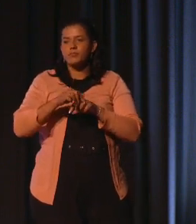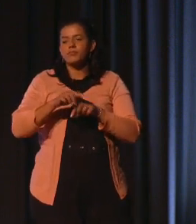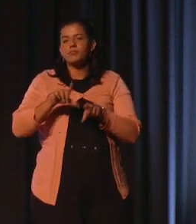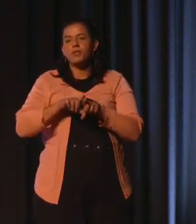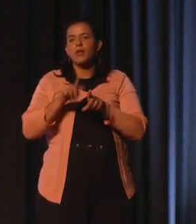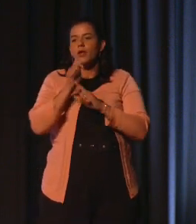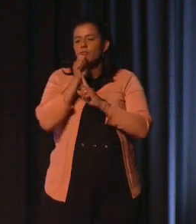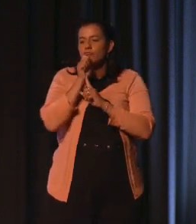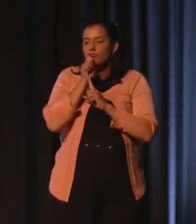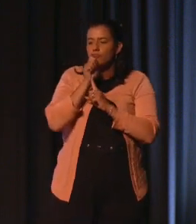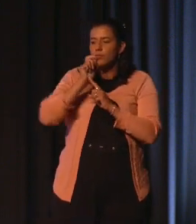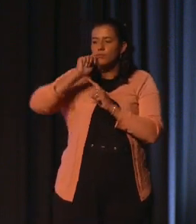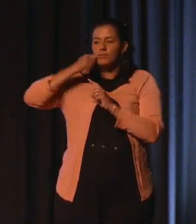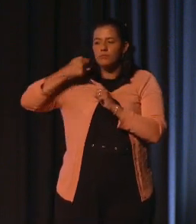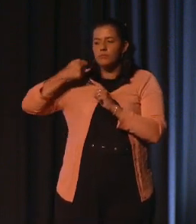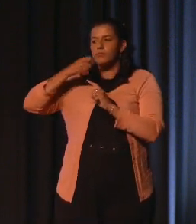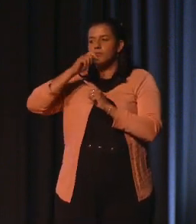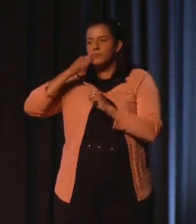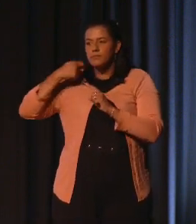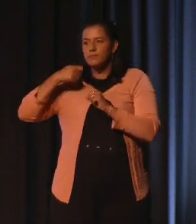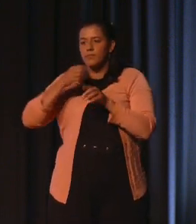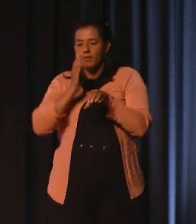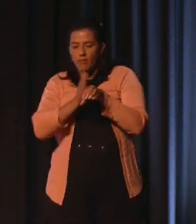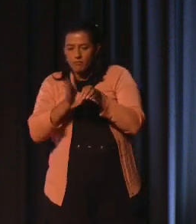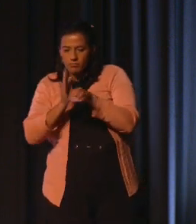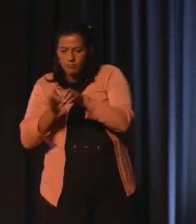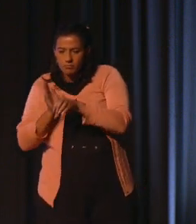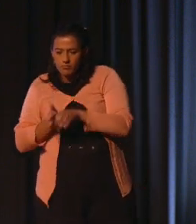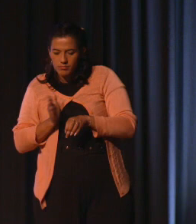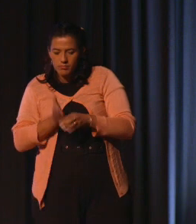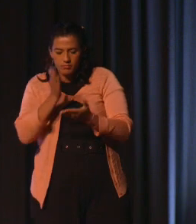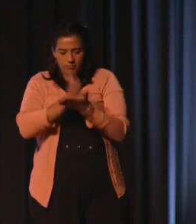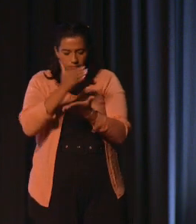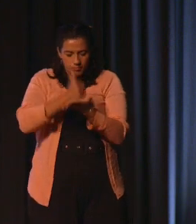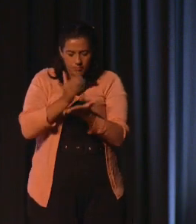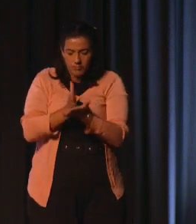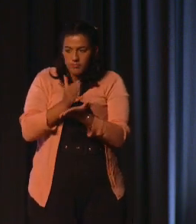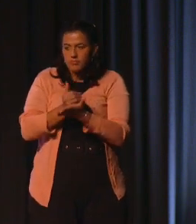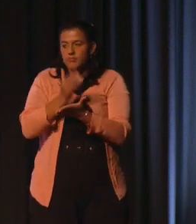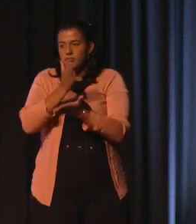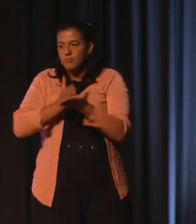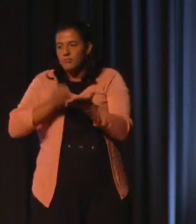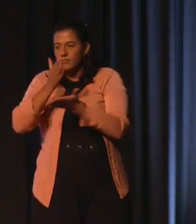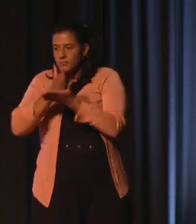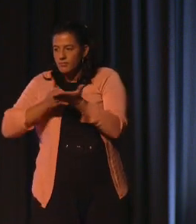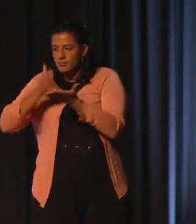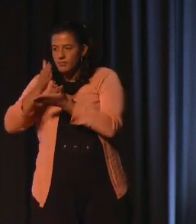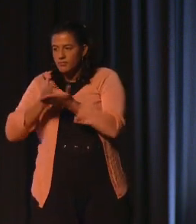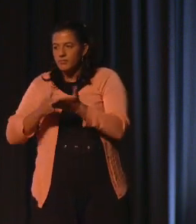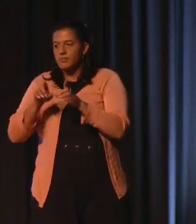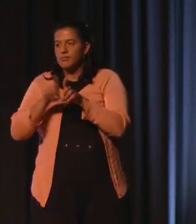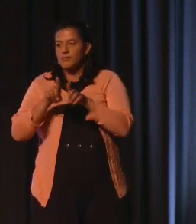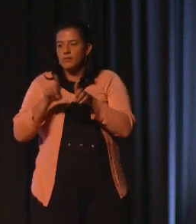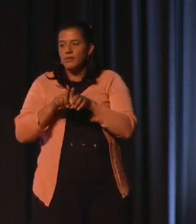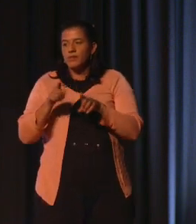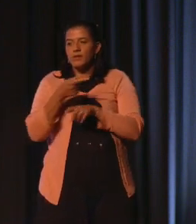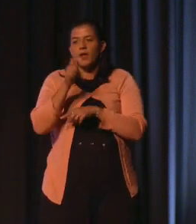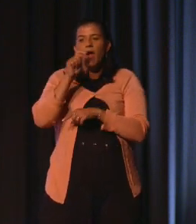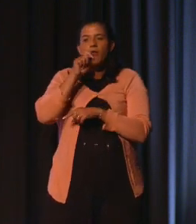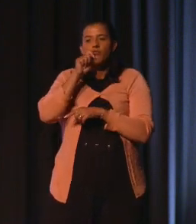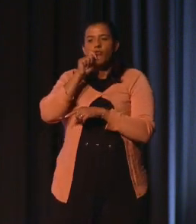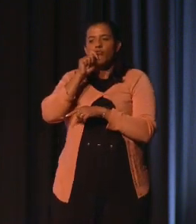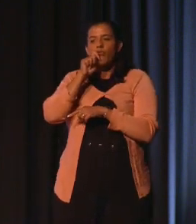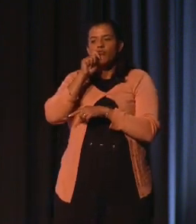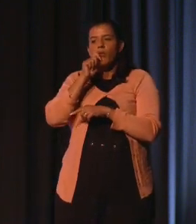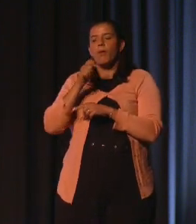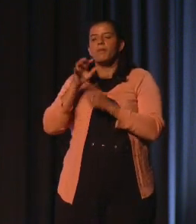pedacinho de cana-de-açúcar. Quem já viu cortar a cana-de-açúcar em 6 pedaços, vê que aqueles pedacinhos a criança fica chupando